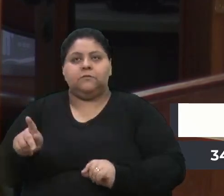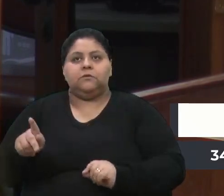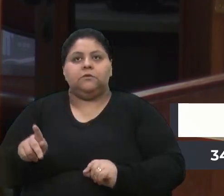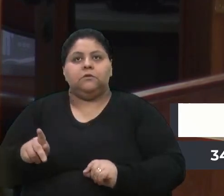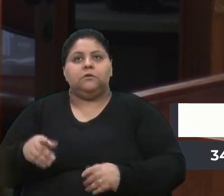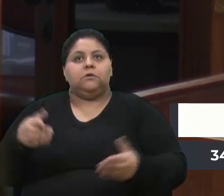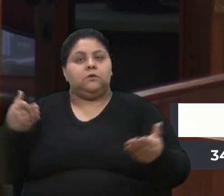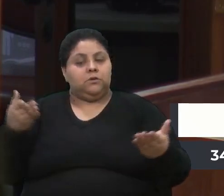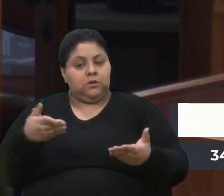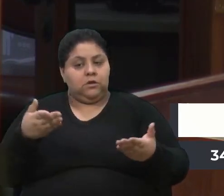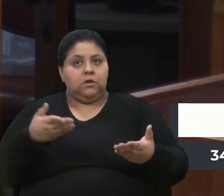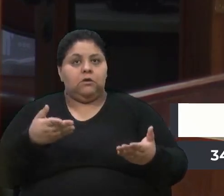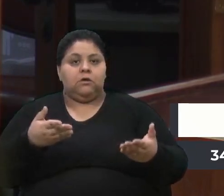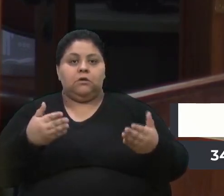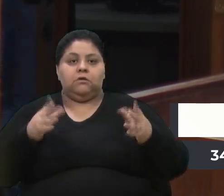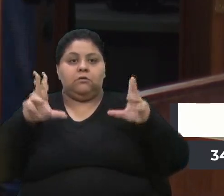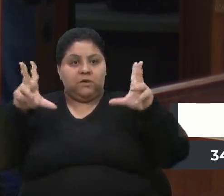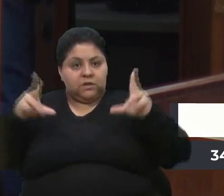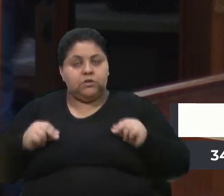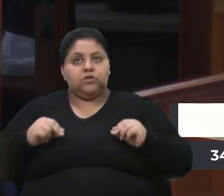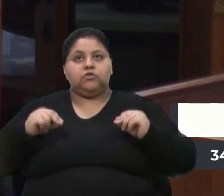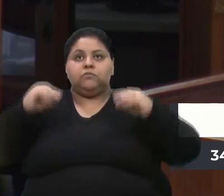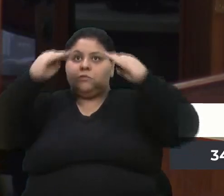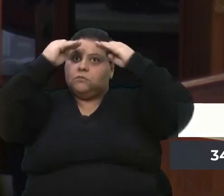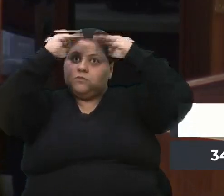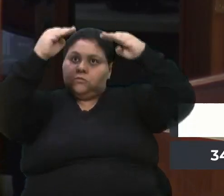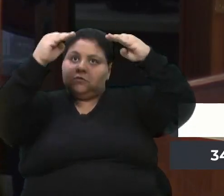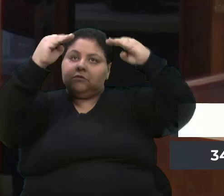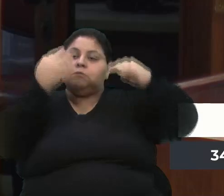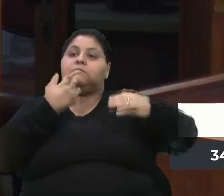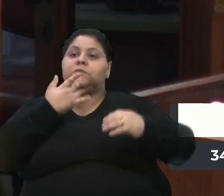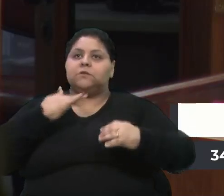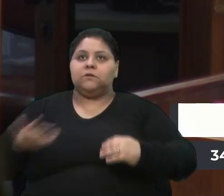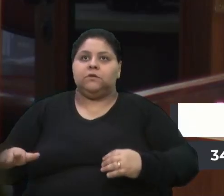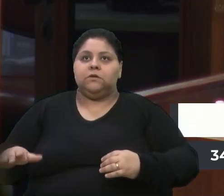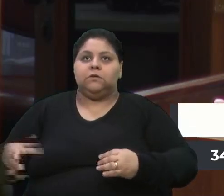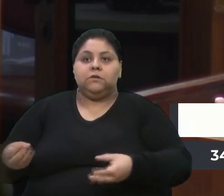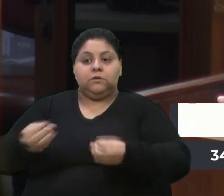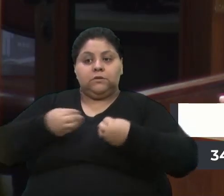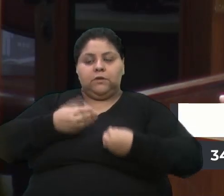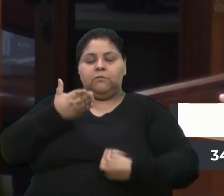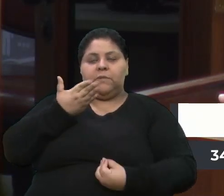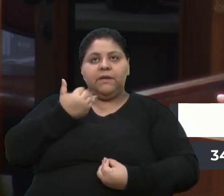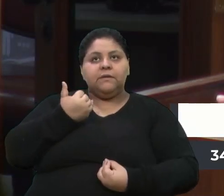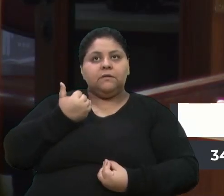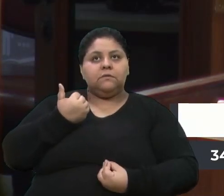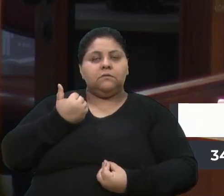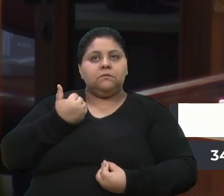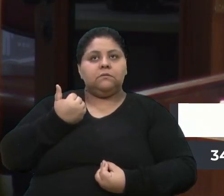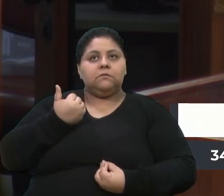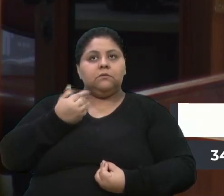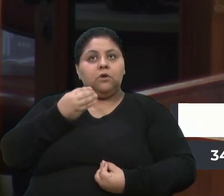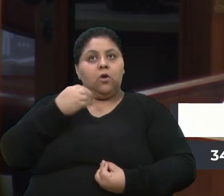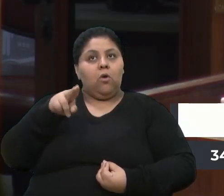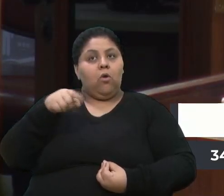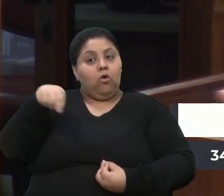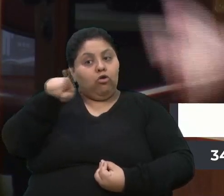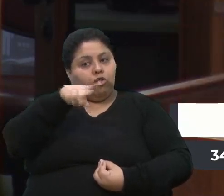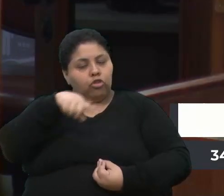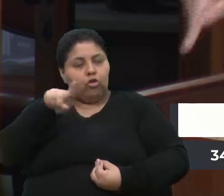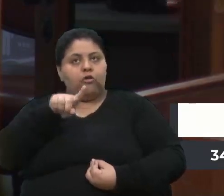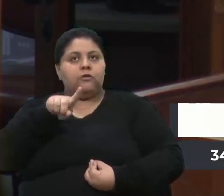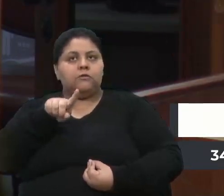assumir a sua responsabilidade para que as crianças tenham merenda? Ou nós vamos admitir